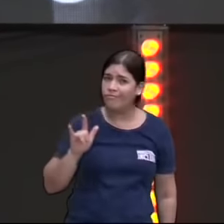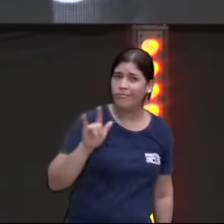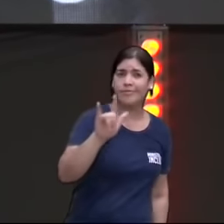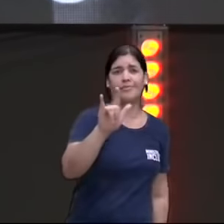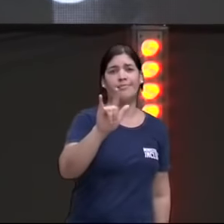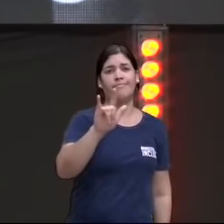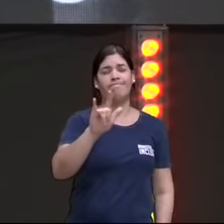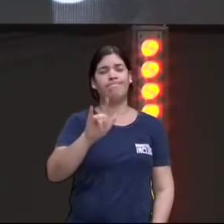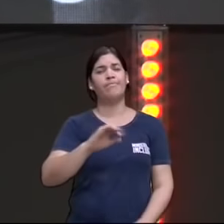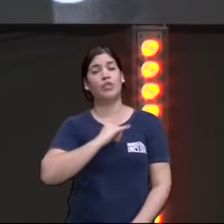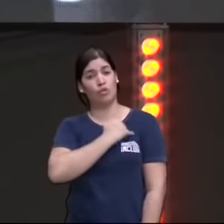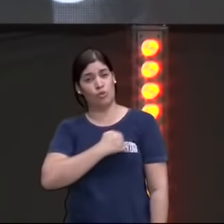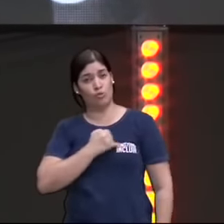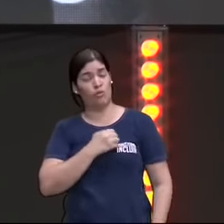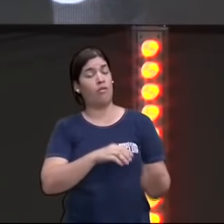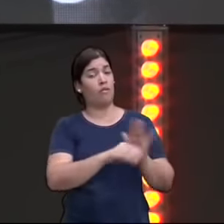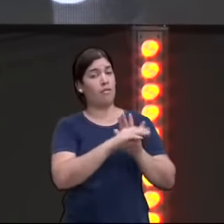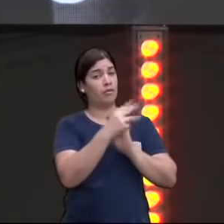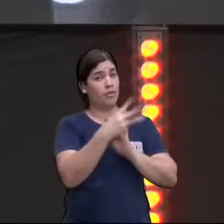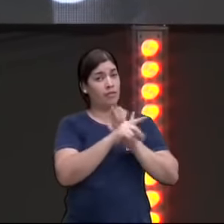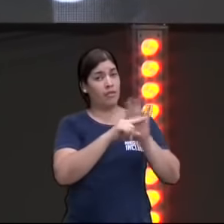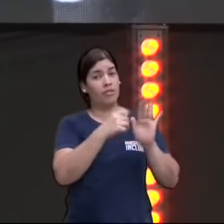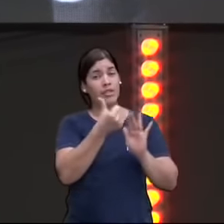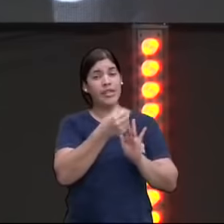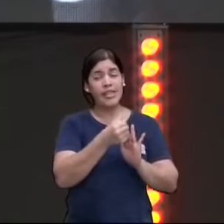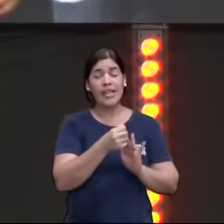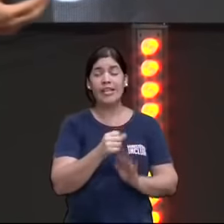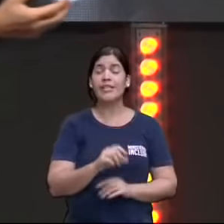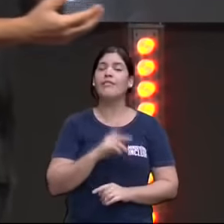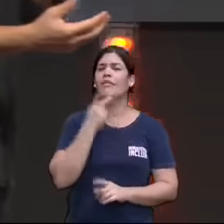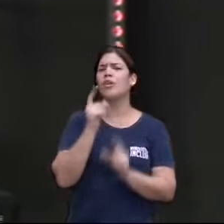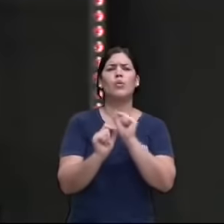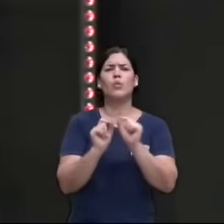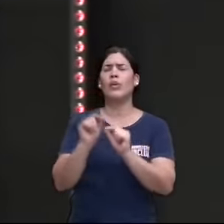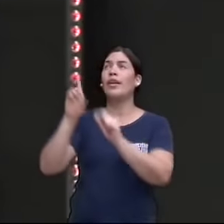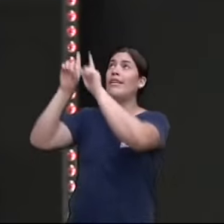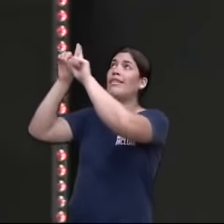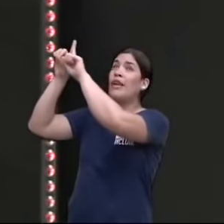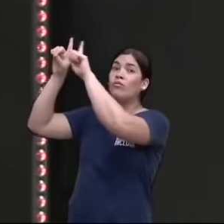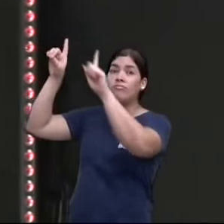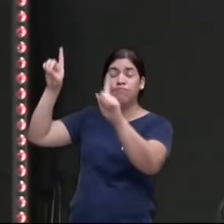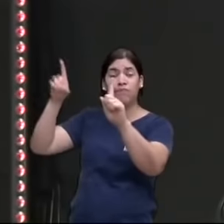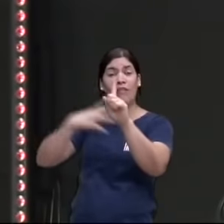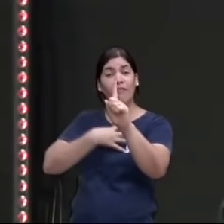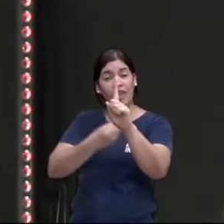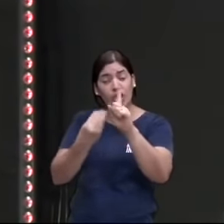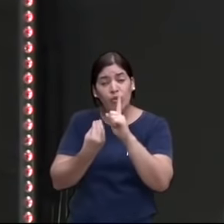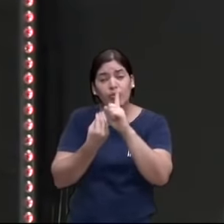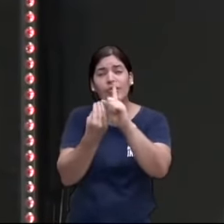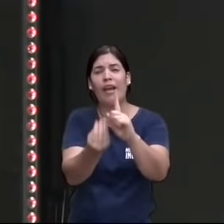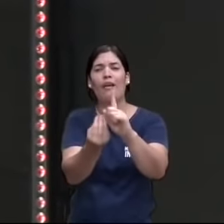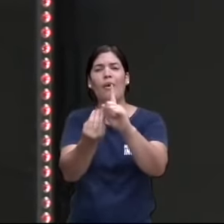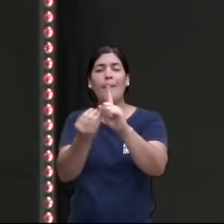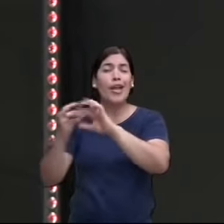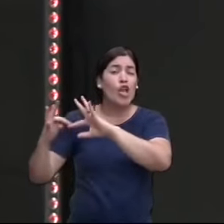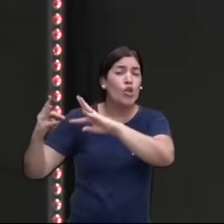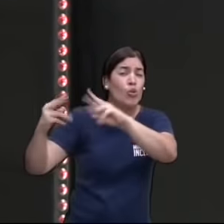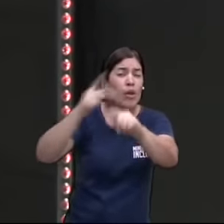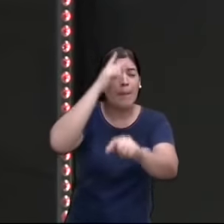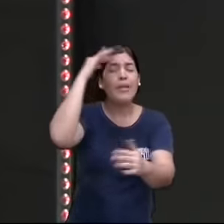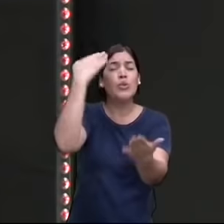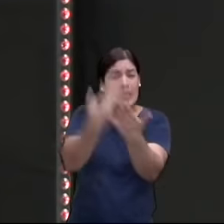porque Deus amou o mundo, de tal maneira que deu o seu único filho, para que todo aquele que nele crê